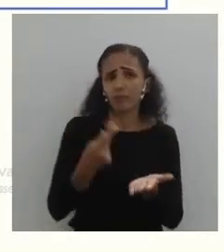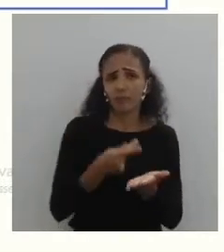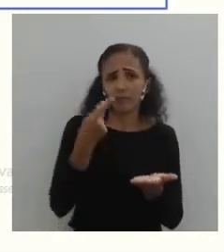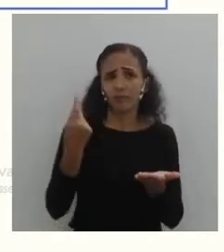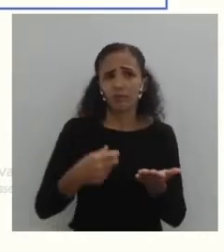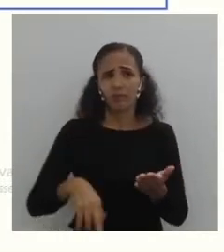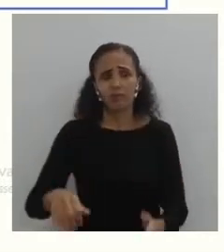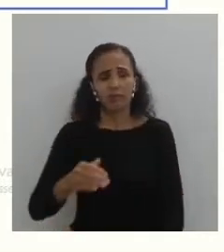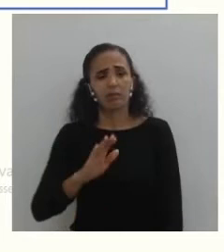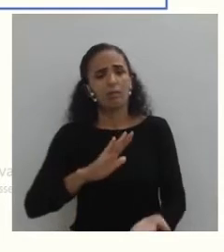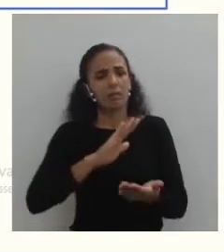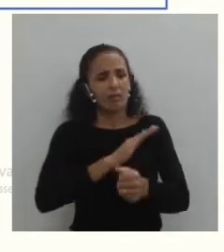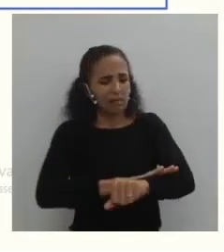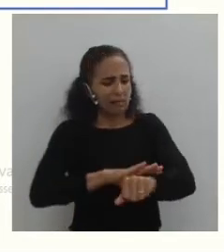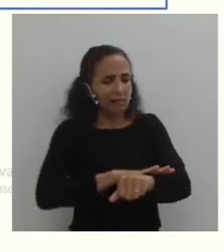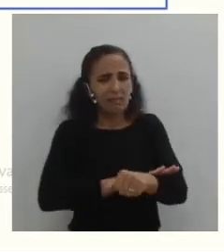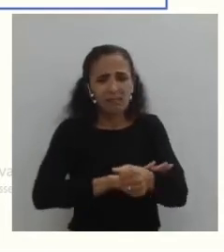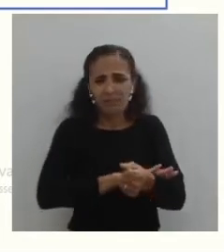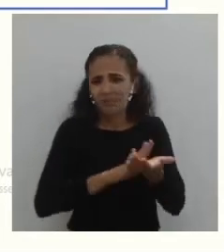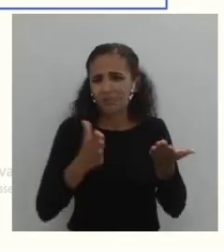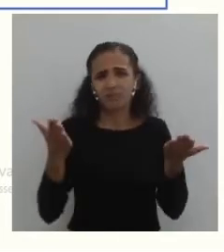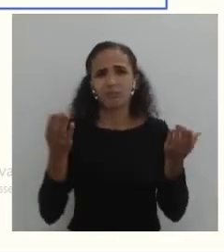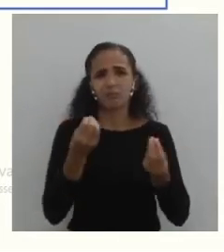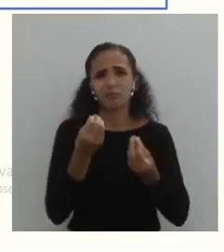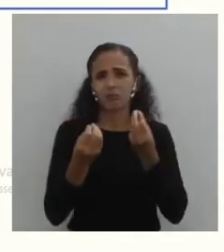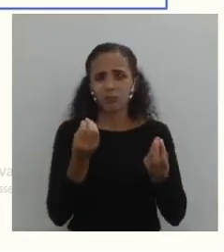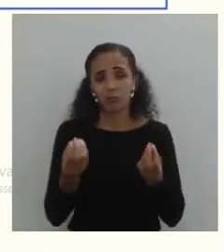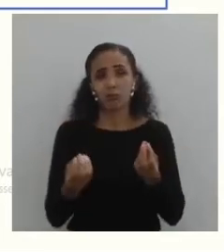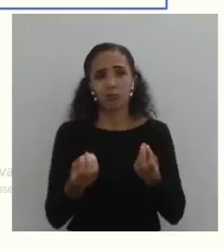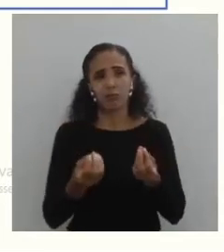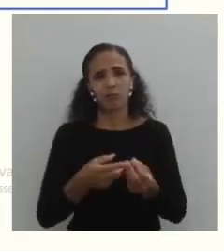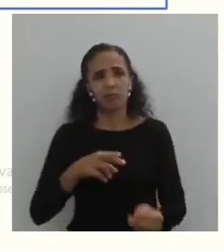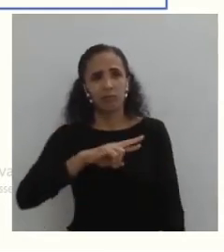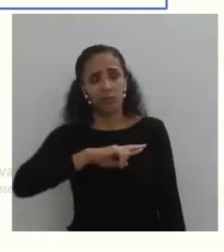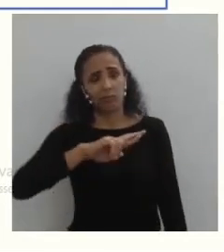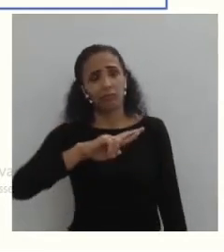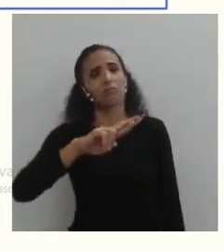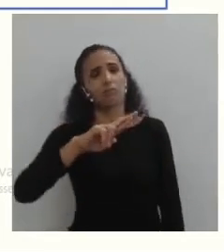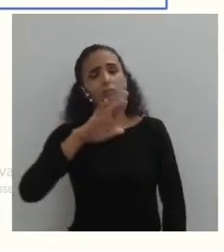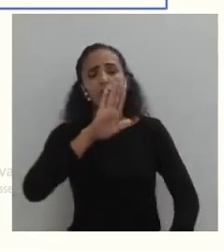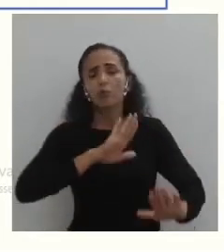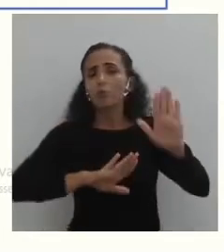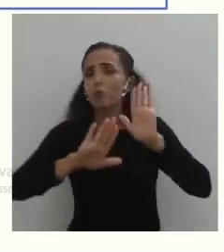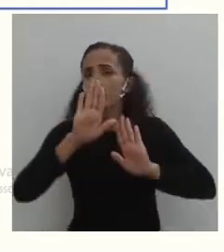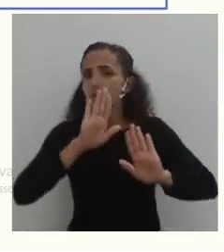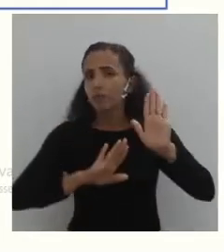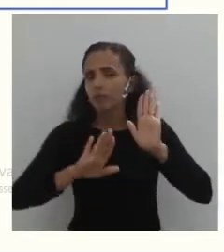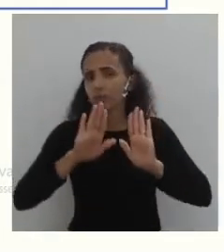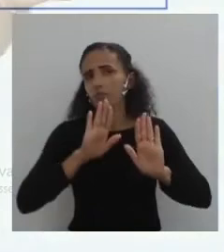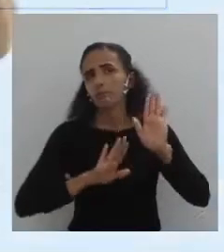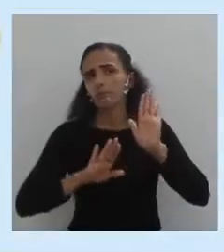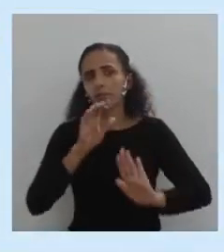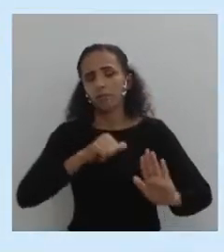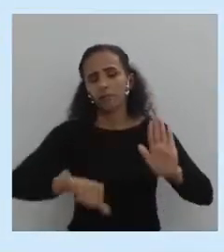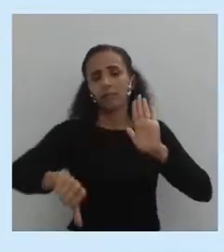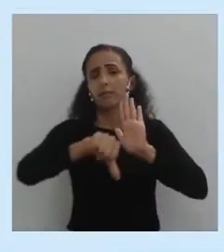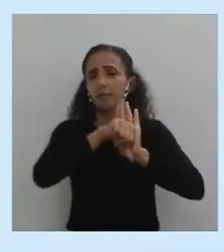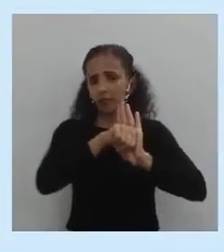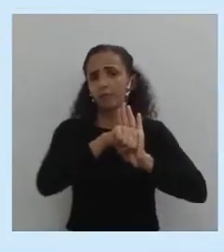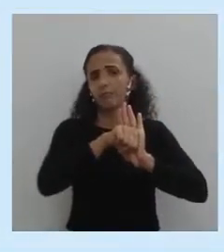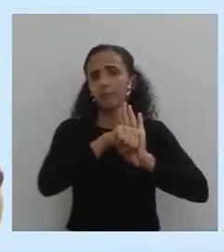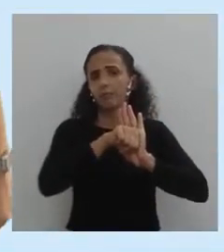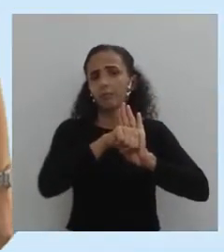o racismo, a injúria racial, etc., são crimes. É bom observar isso.